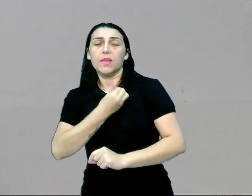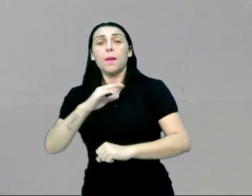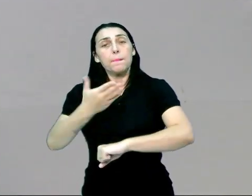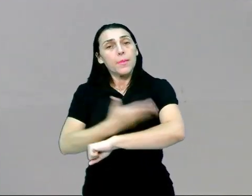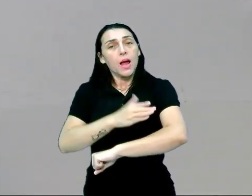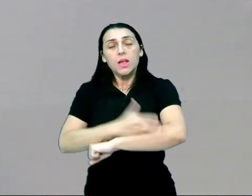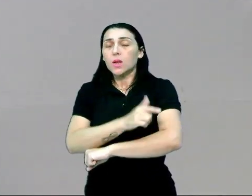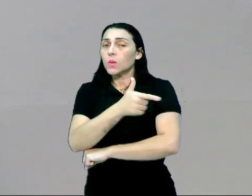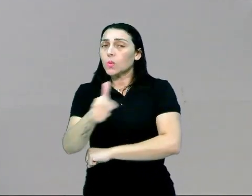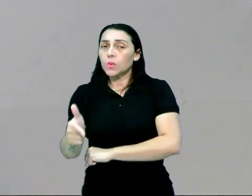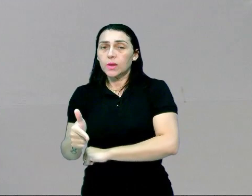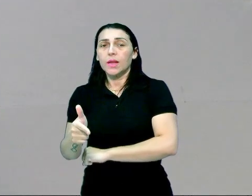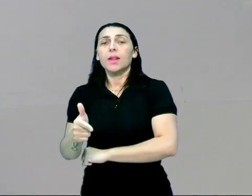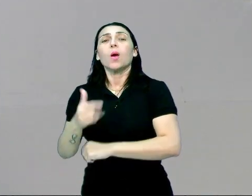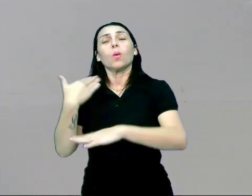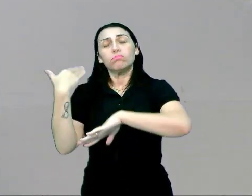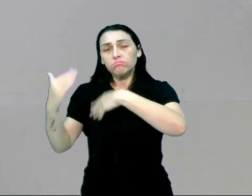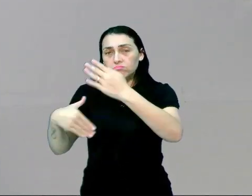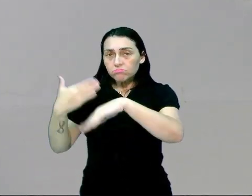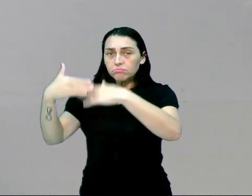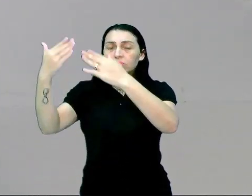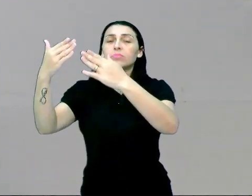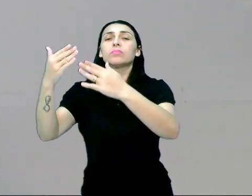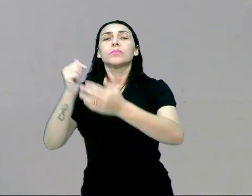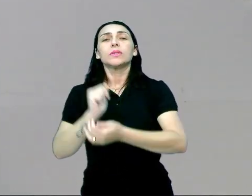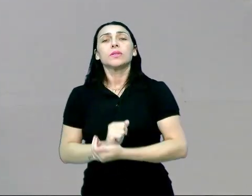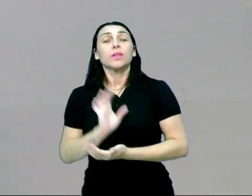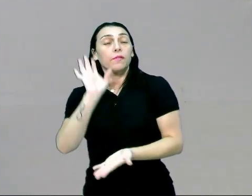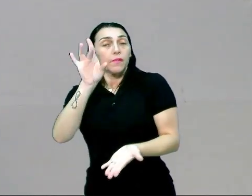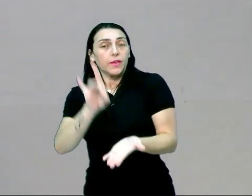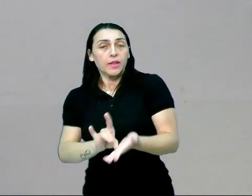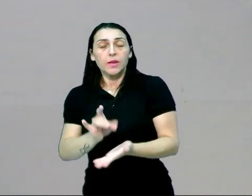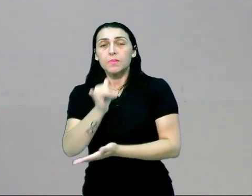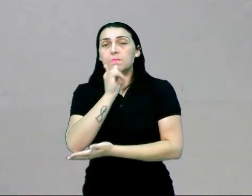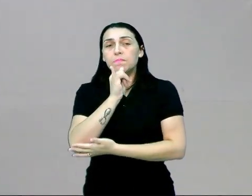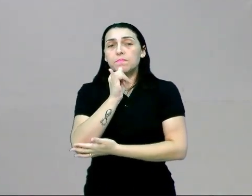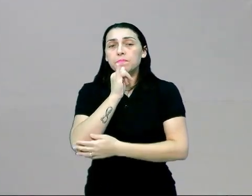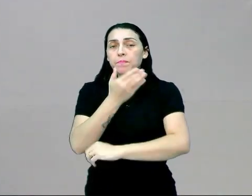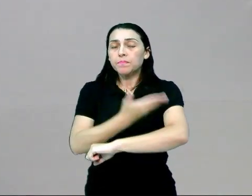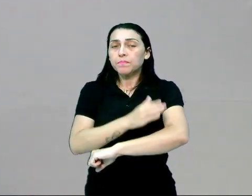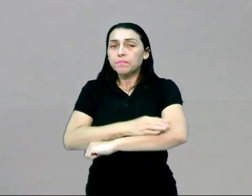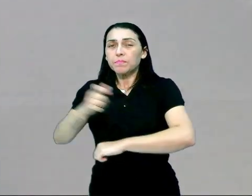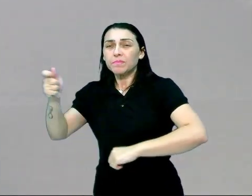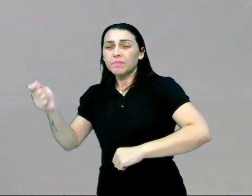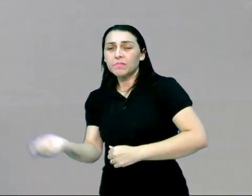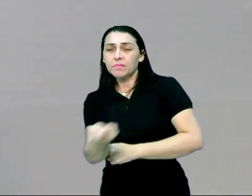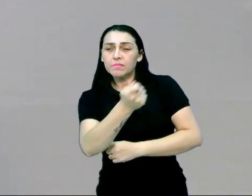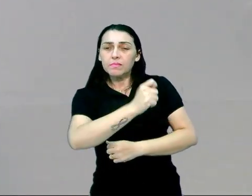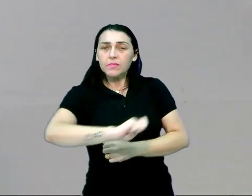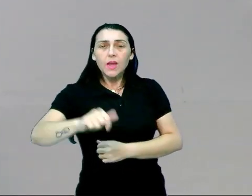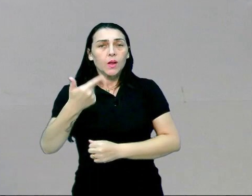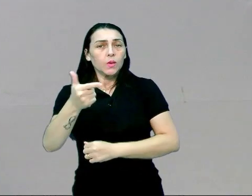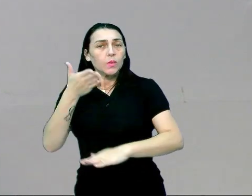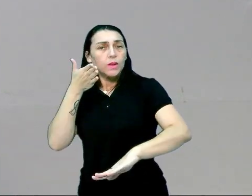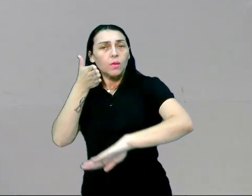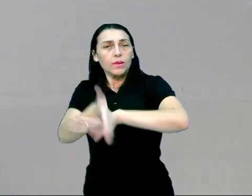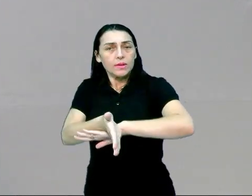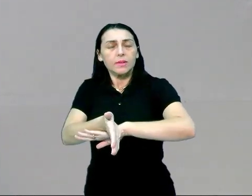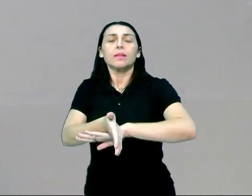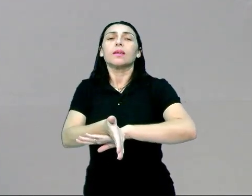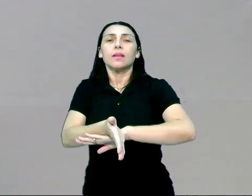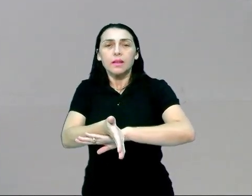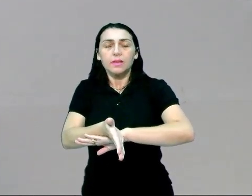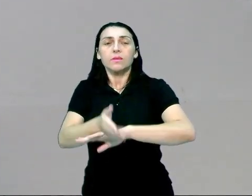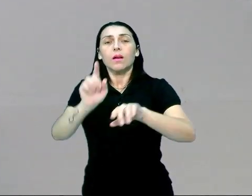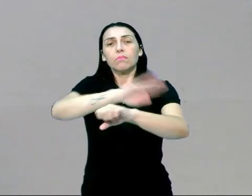que a gente não teria como desenvolver no real. Por exemplo, prática de tênis. Nem todo mundo tem um acesso concreto a